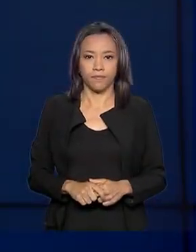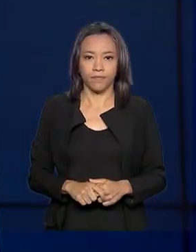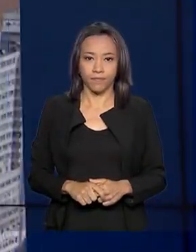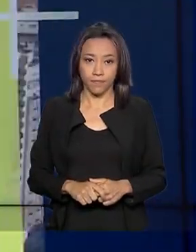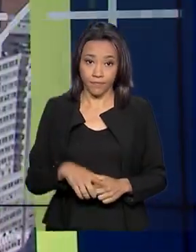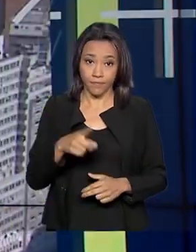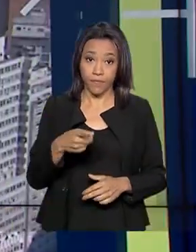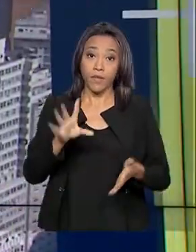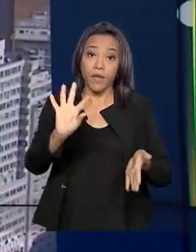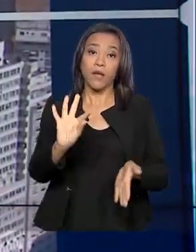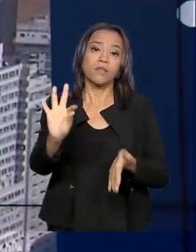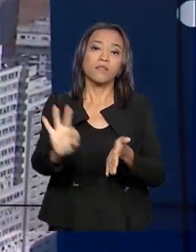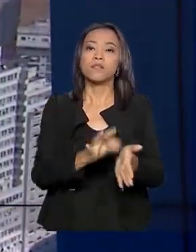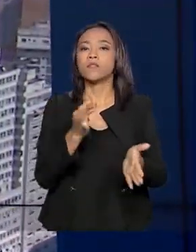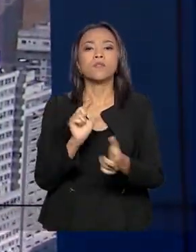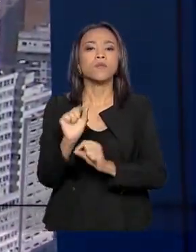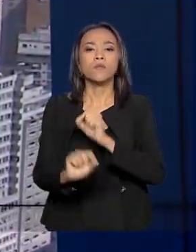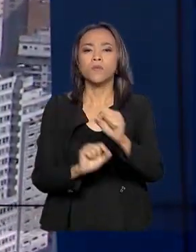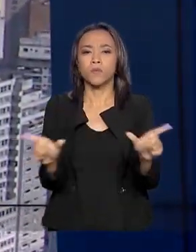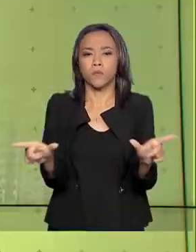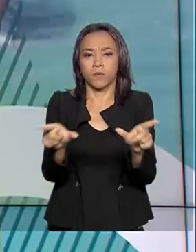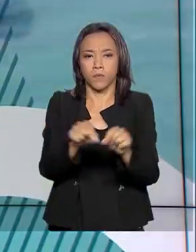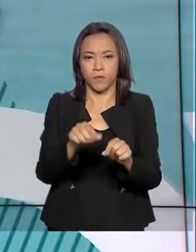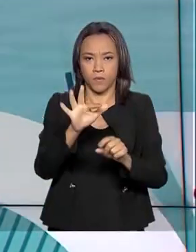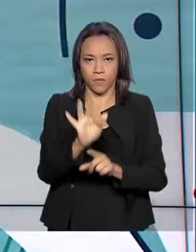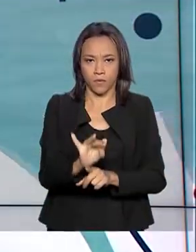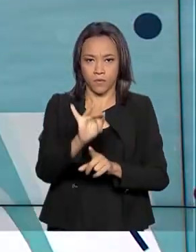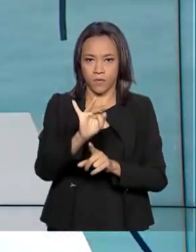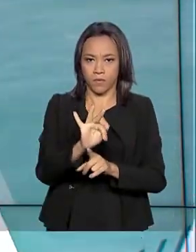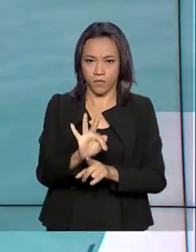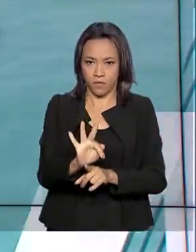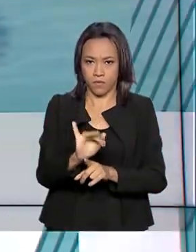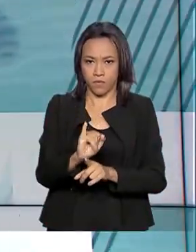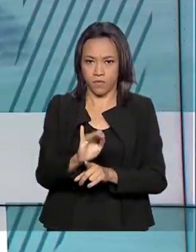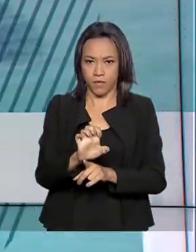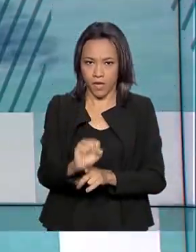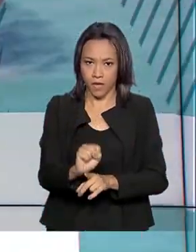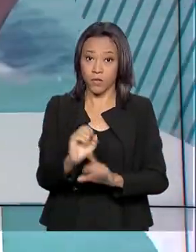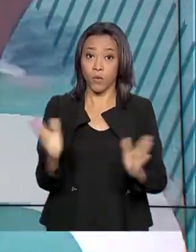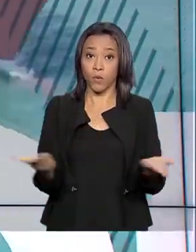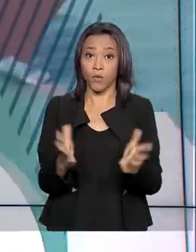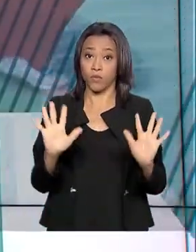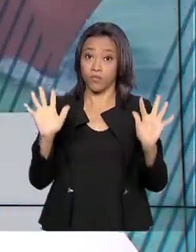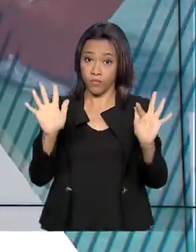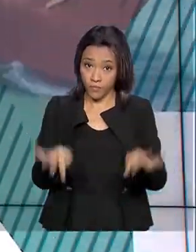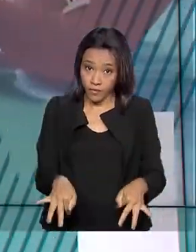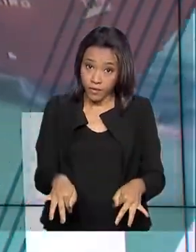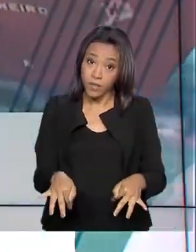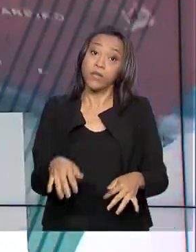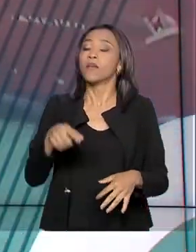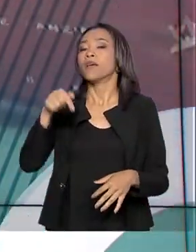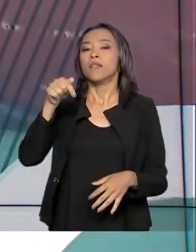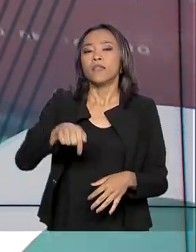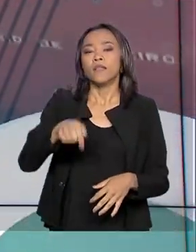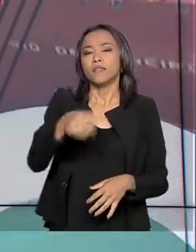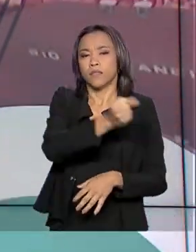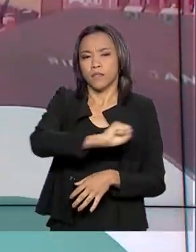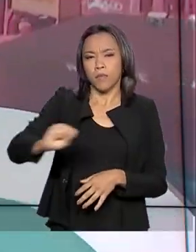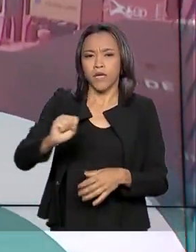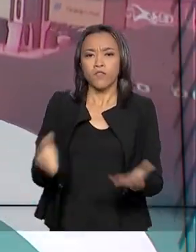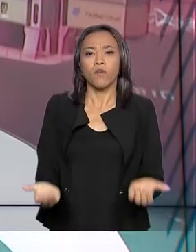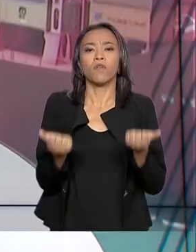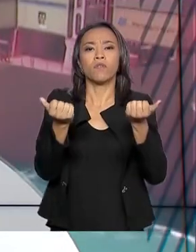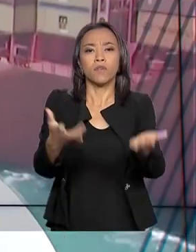As inscrições para o Fundo de Financiamento Estudantil, FIES, terminam hoje. Neste semestre, o programa vai oferecer